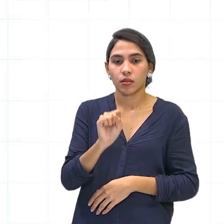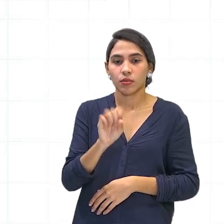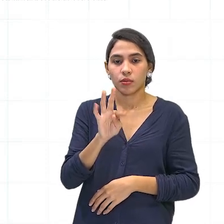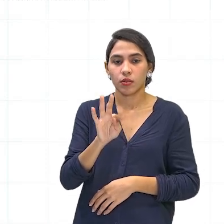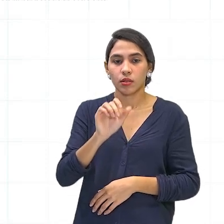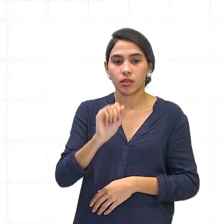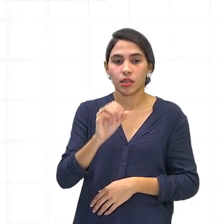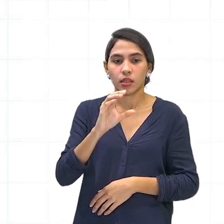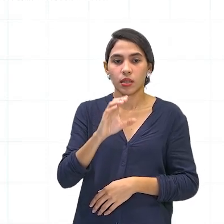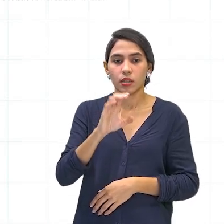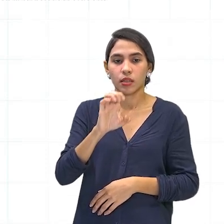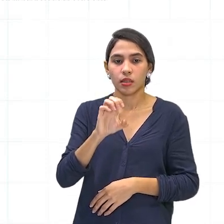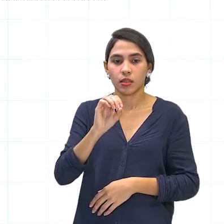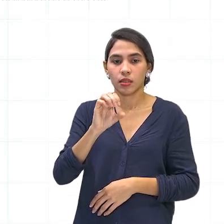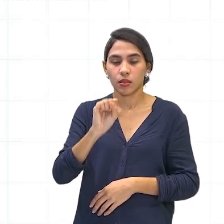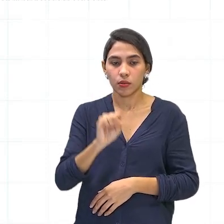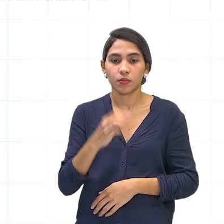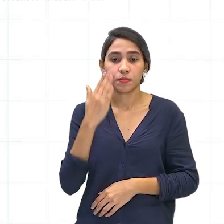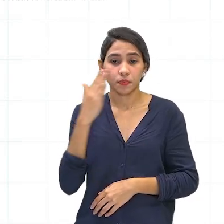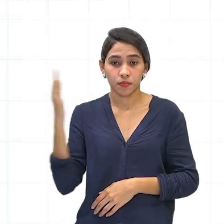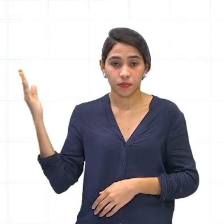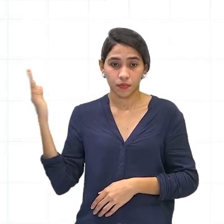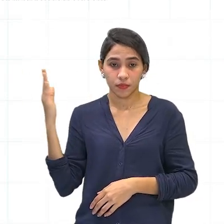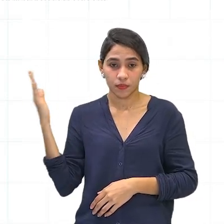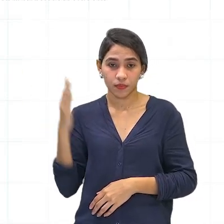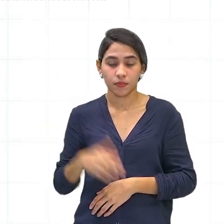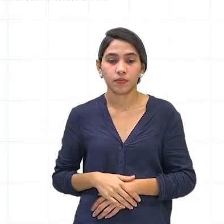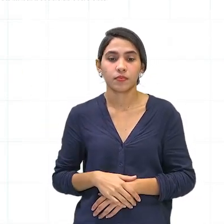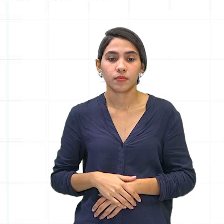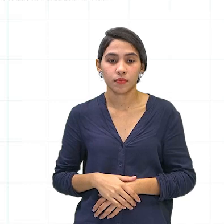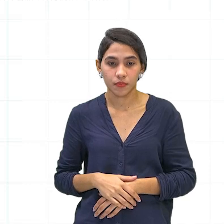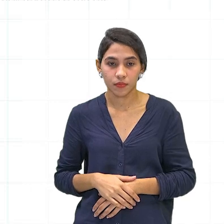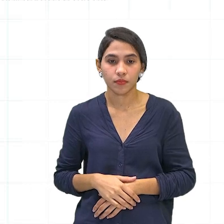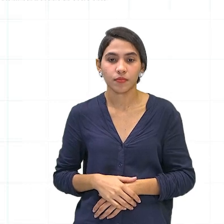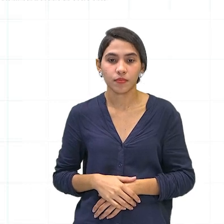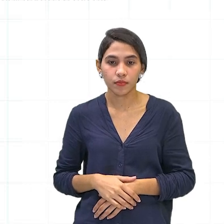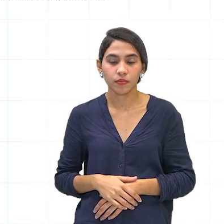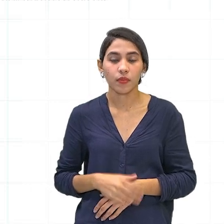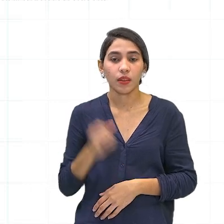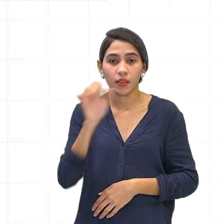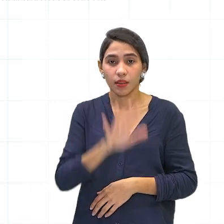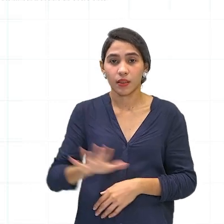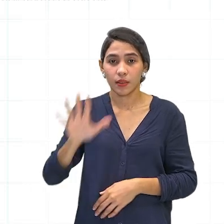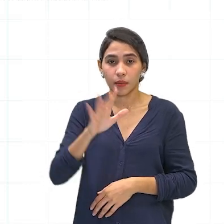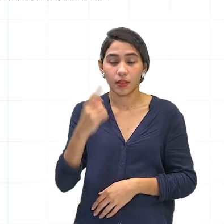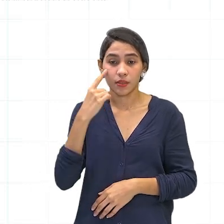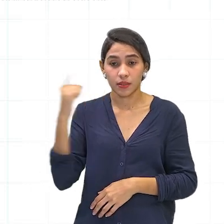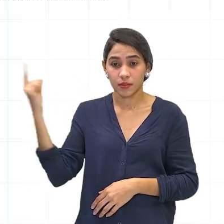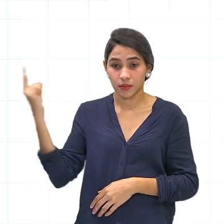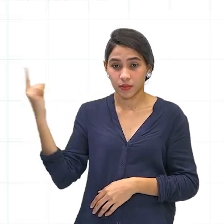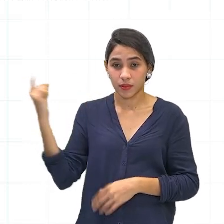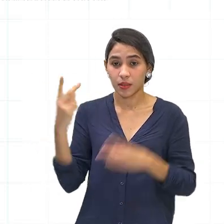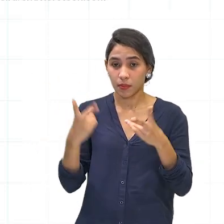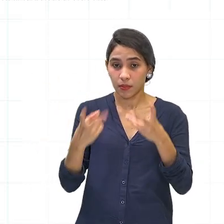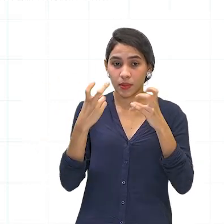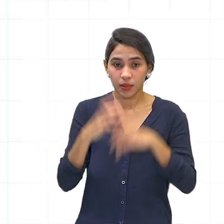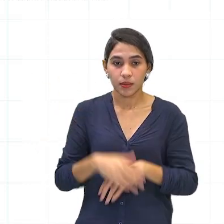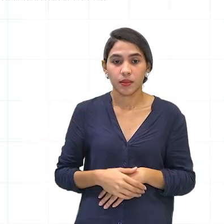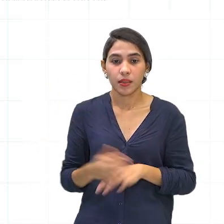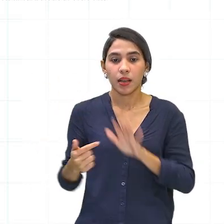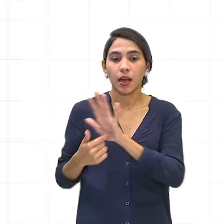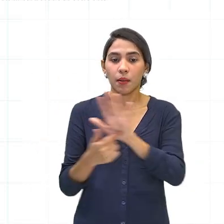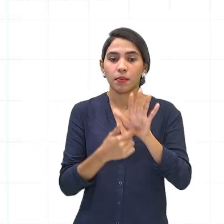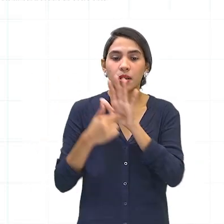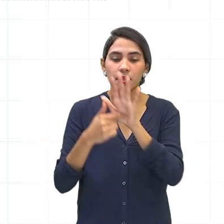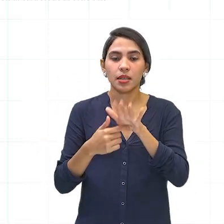imagem. Olha aí, nós temos, então, aí os artrópodes, os crustáceos, né, como a gente está visualizando aí, ó. Apresenta um